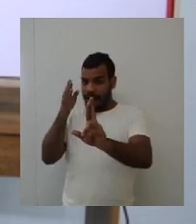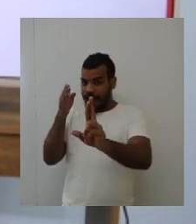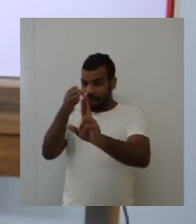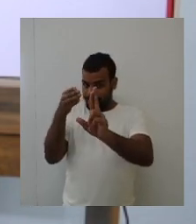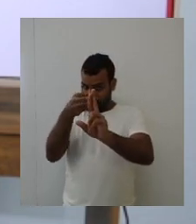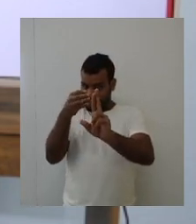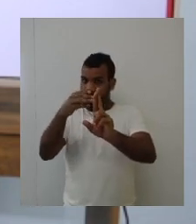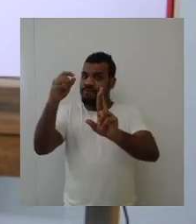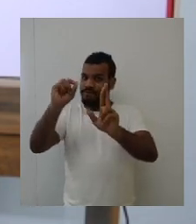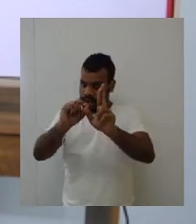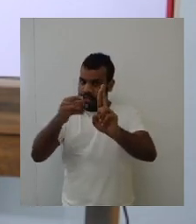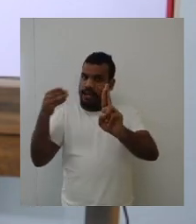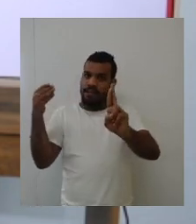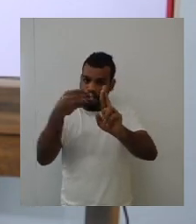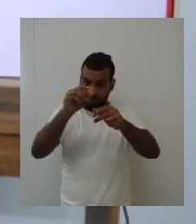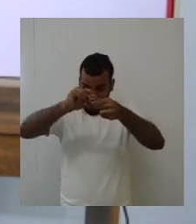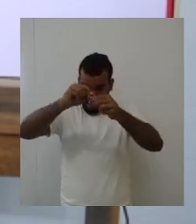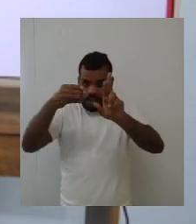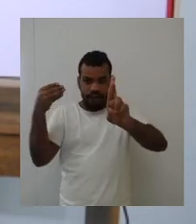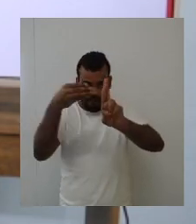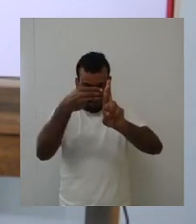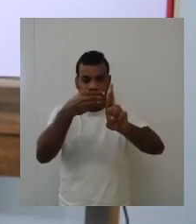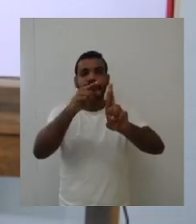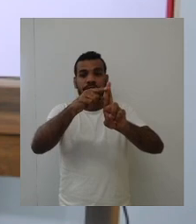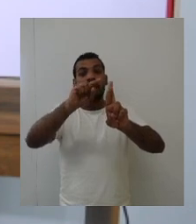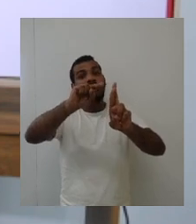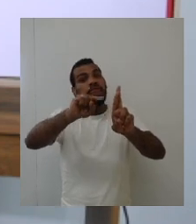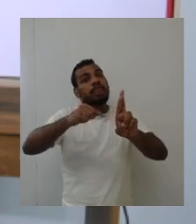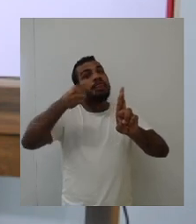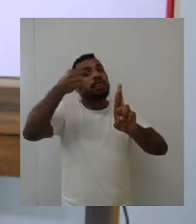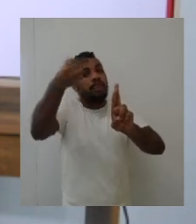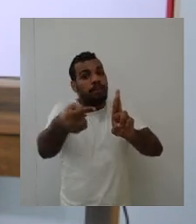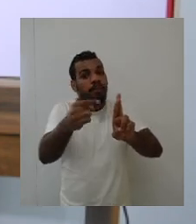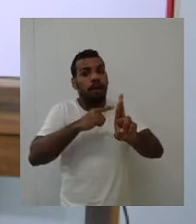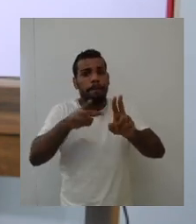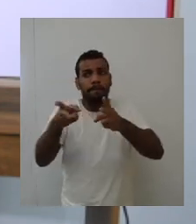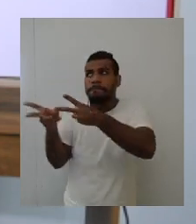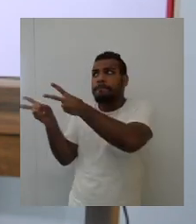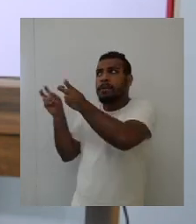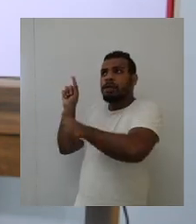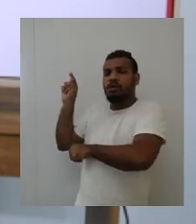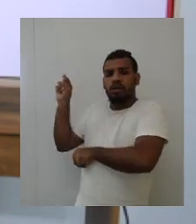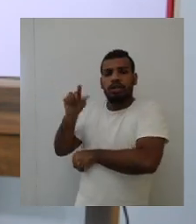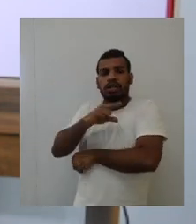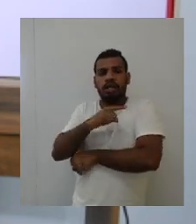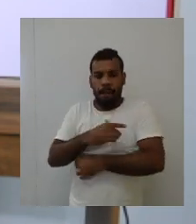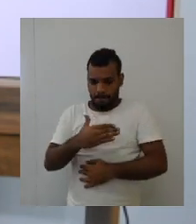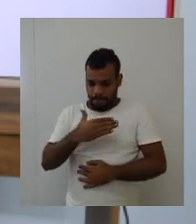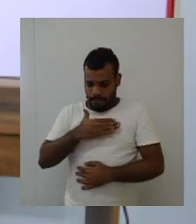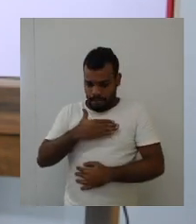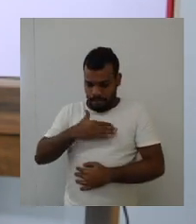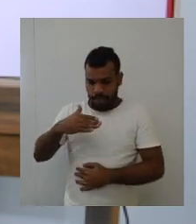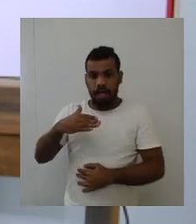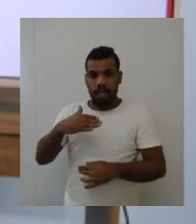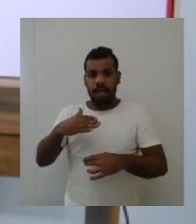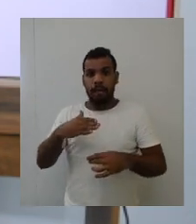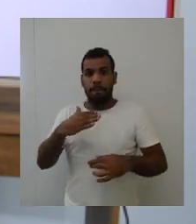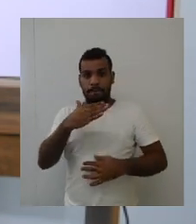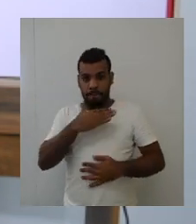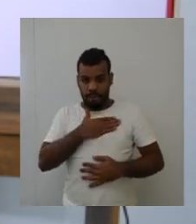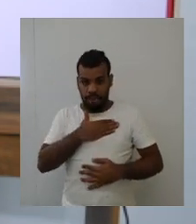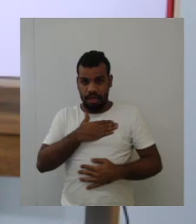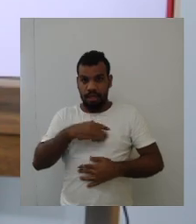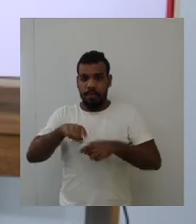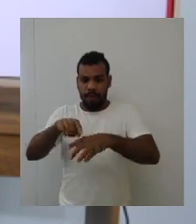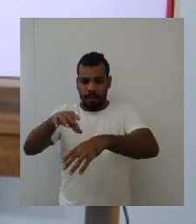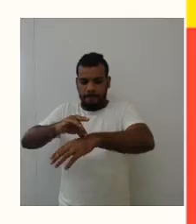referenciação, não é? E depois a gente está percebendo que o minha está acompanhando a palavra pele. Então o